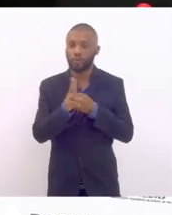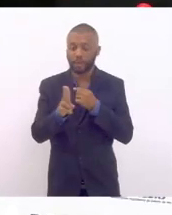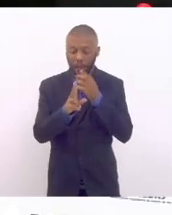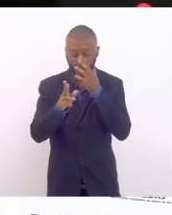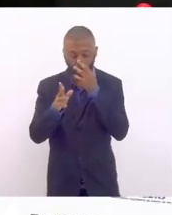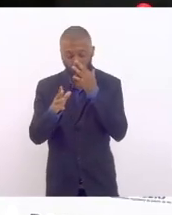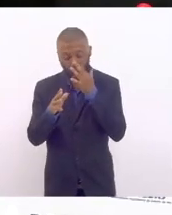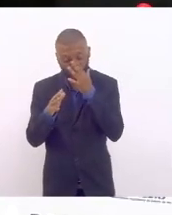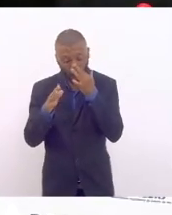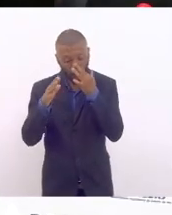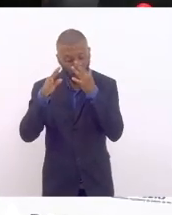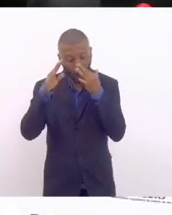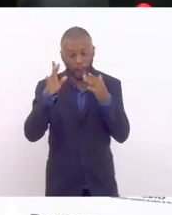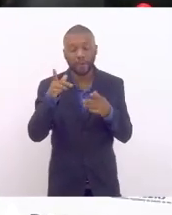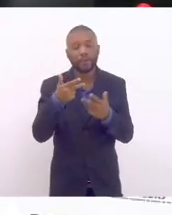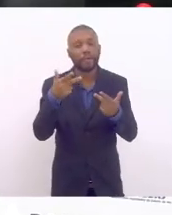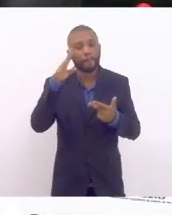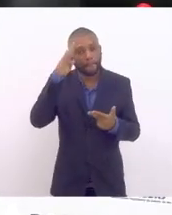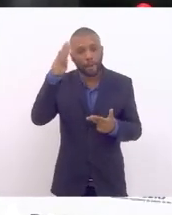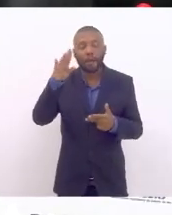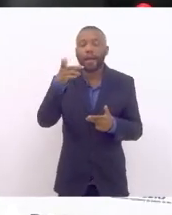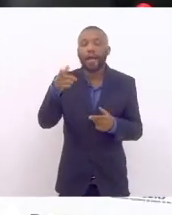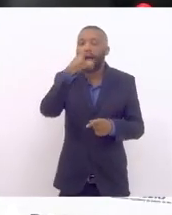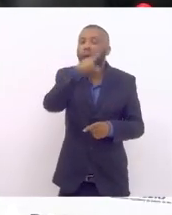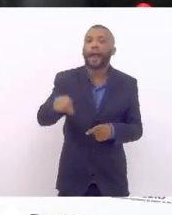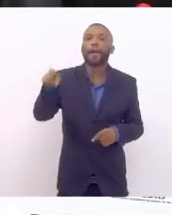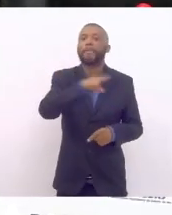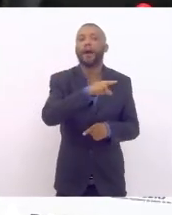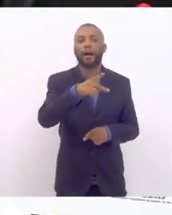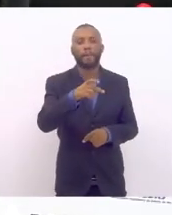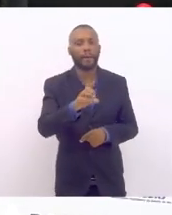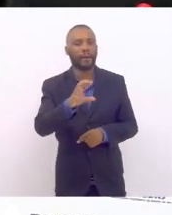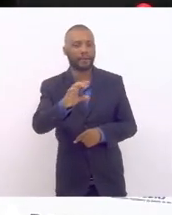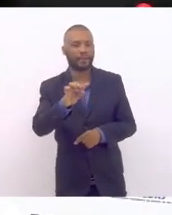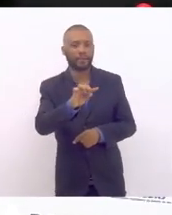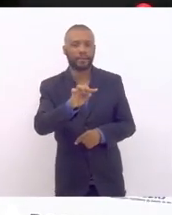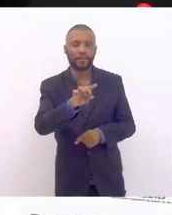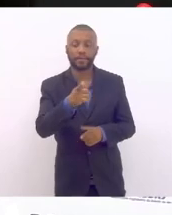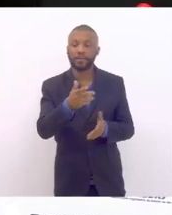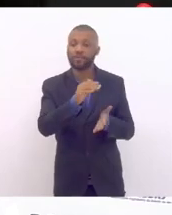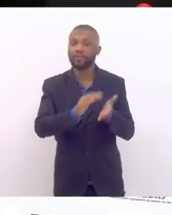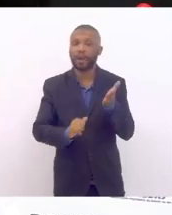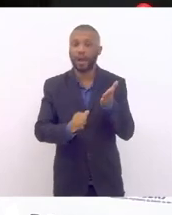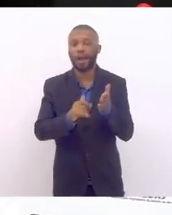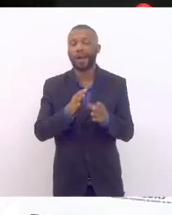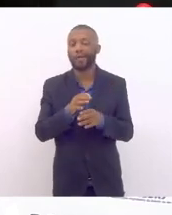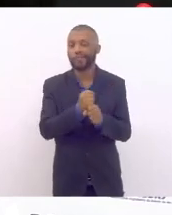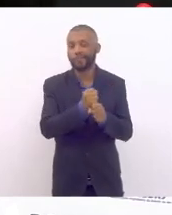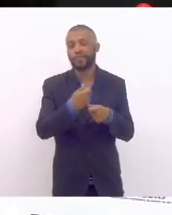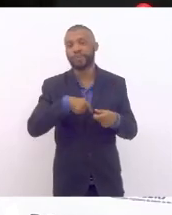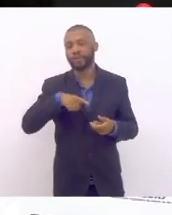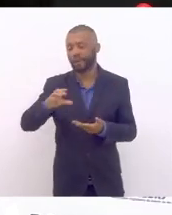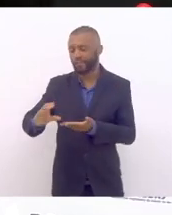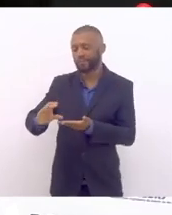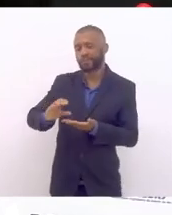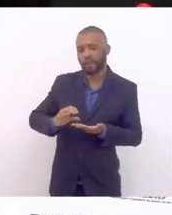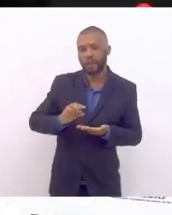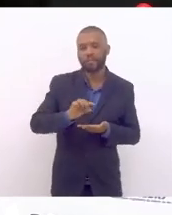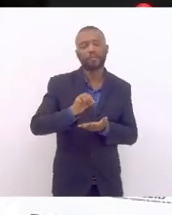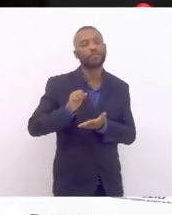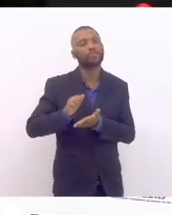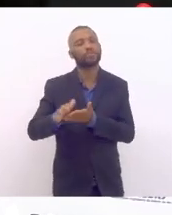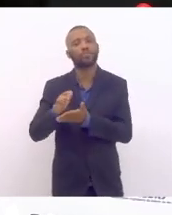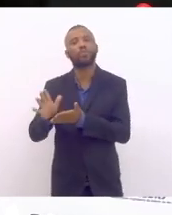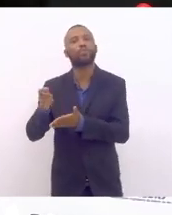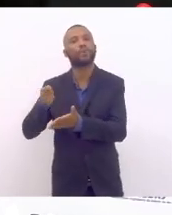acabar com essa com essa PEC do teto do gasto ou no mínimo tirar arrecadação própria porque você tem que tirar de custeio para fazer arrecadação própria